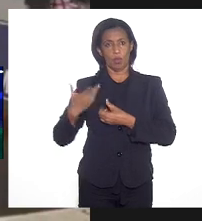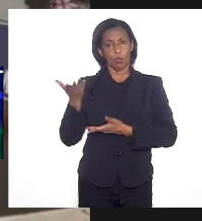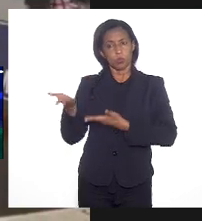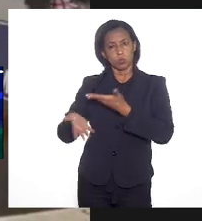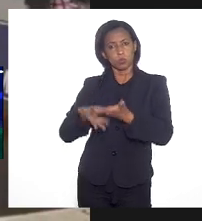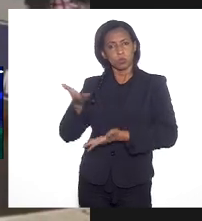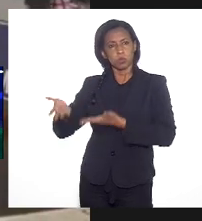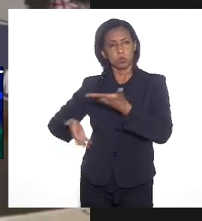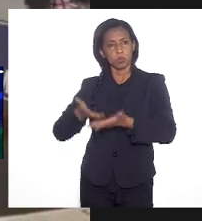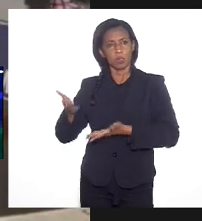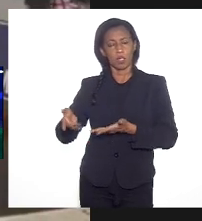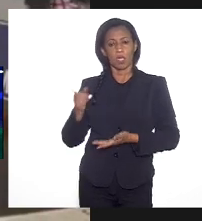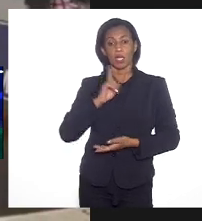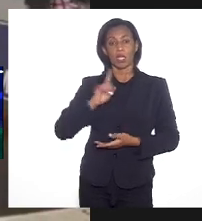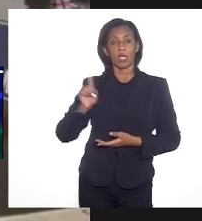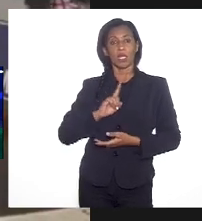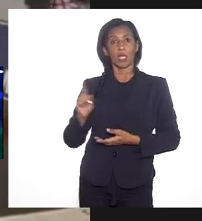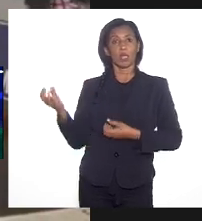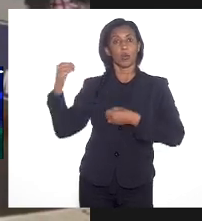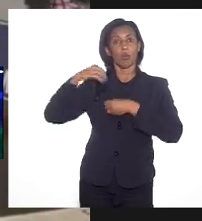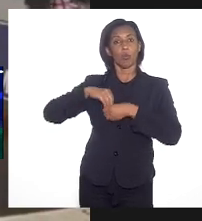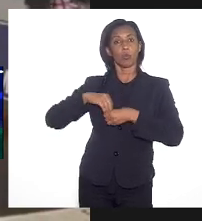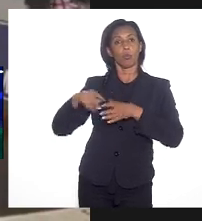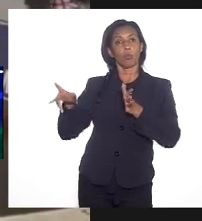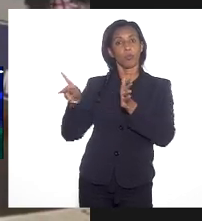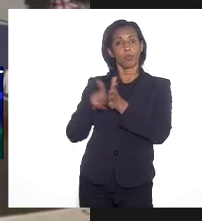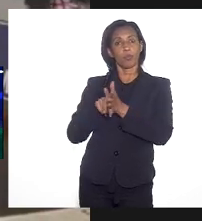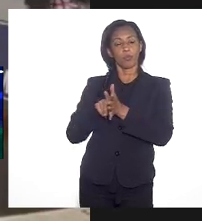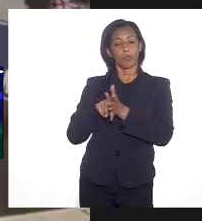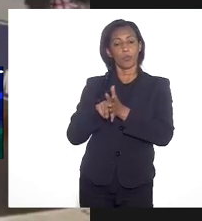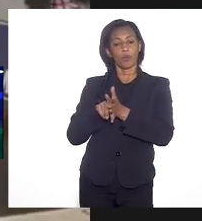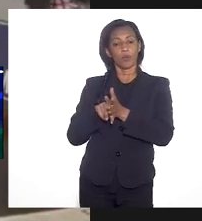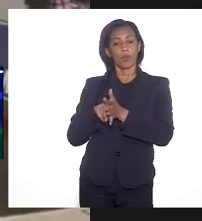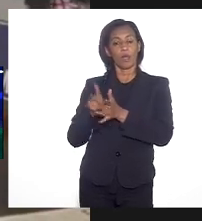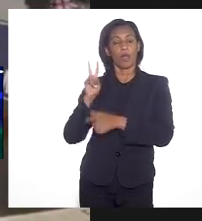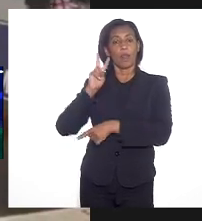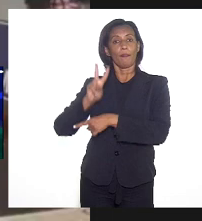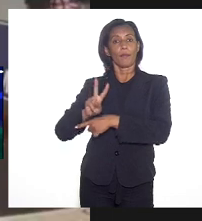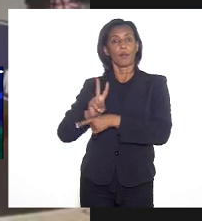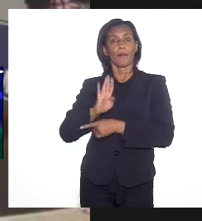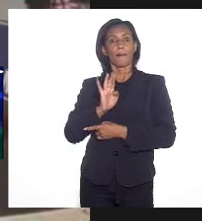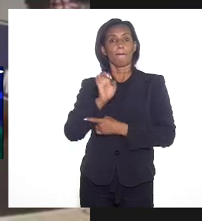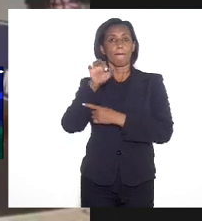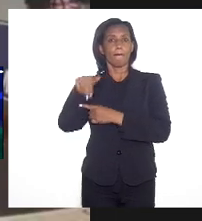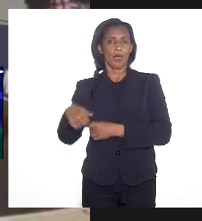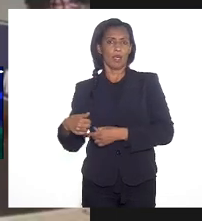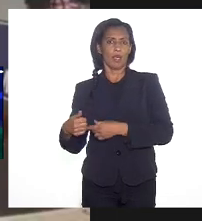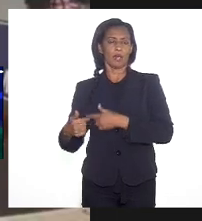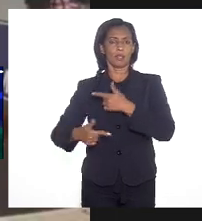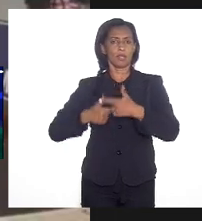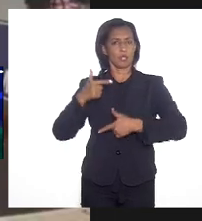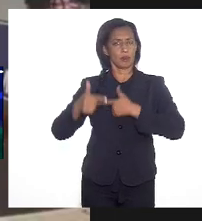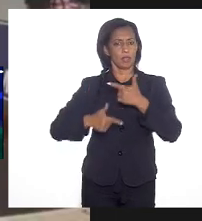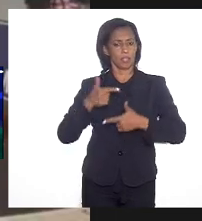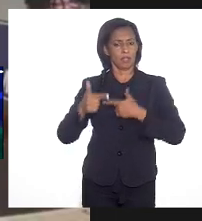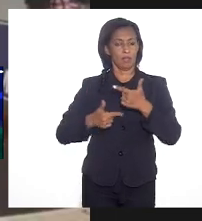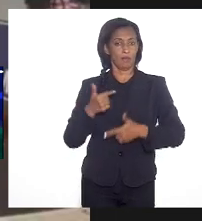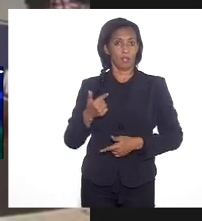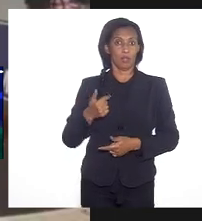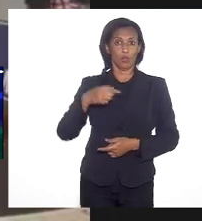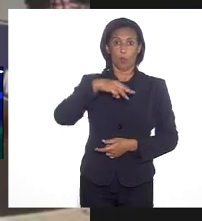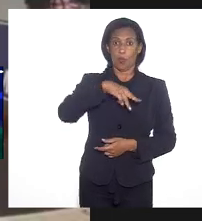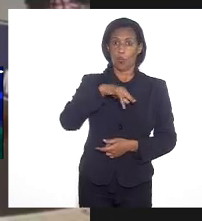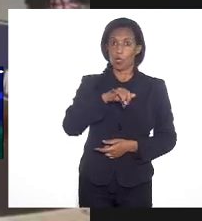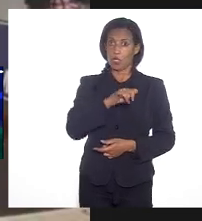atividades que não estão especificadas à proteção de bens e serviços e instalações municipais. Nós